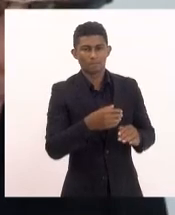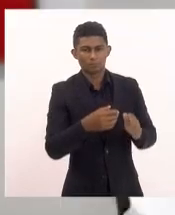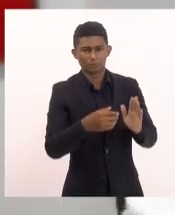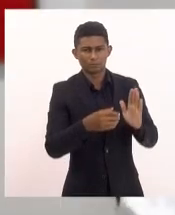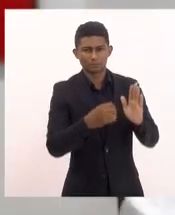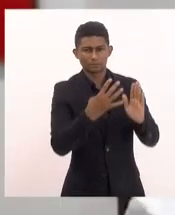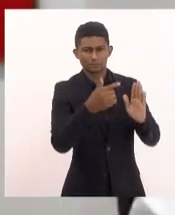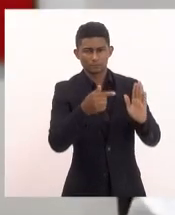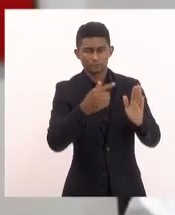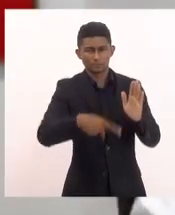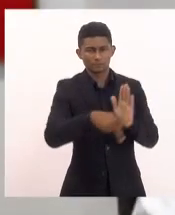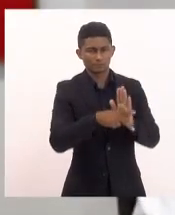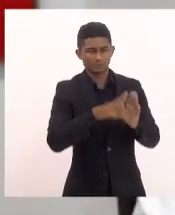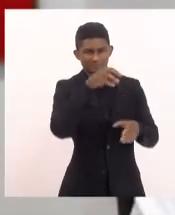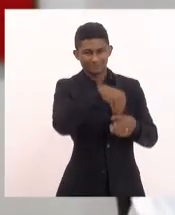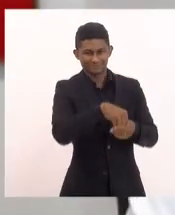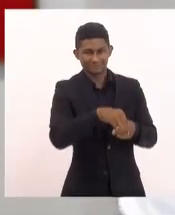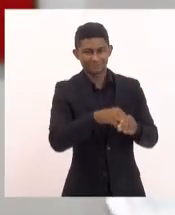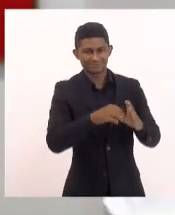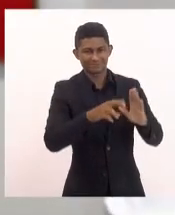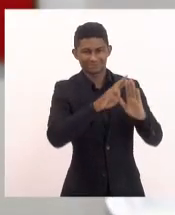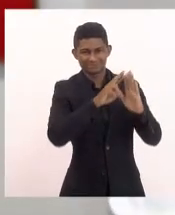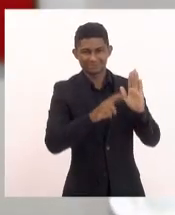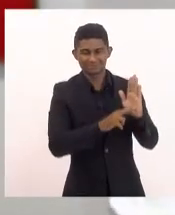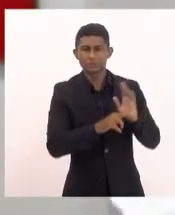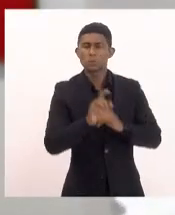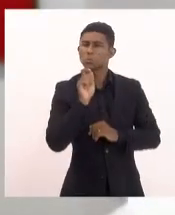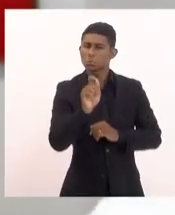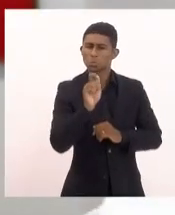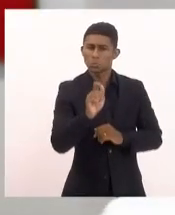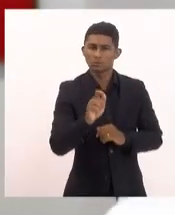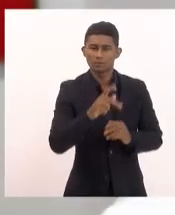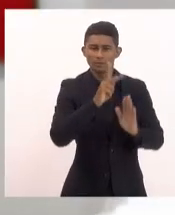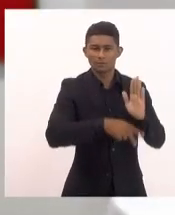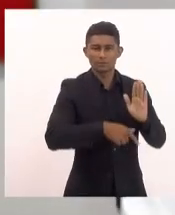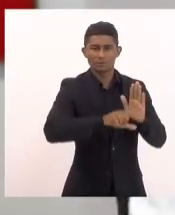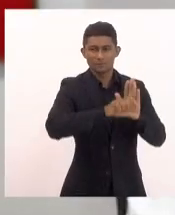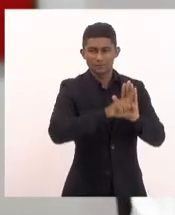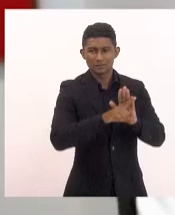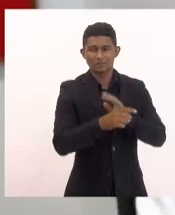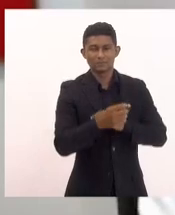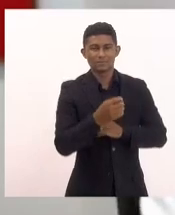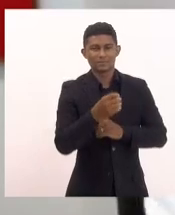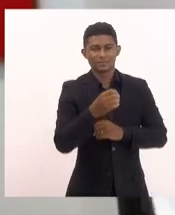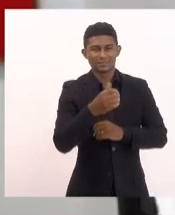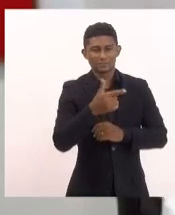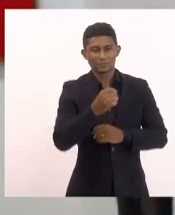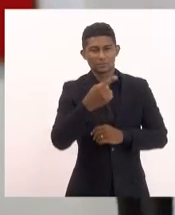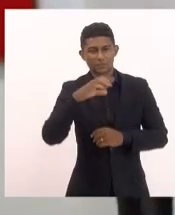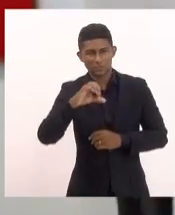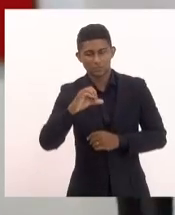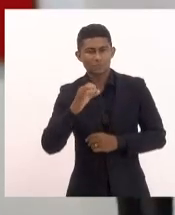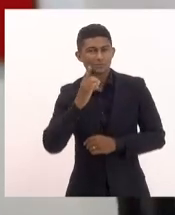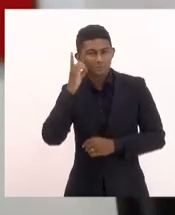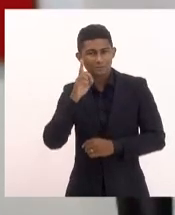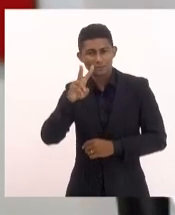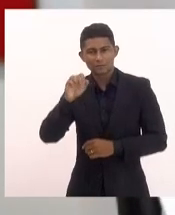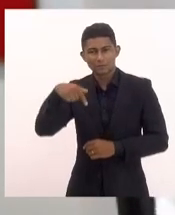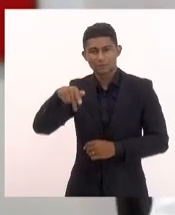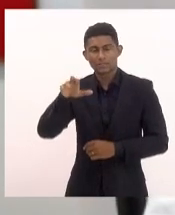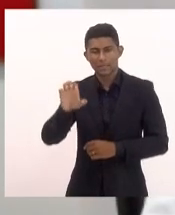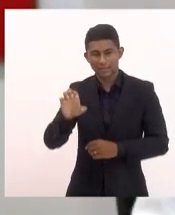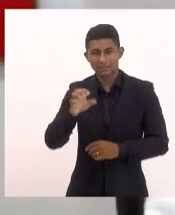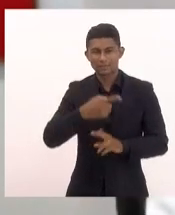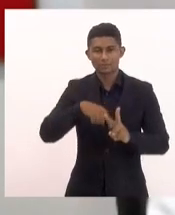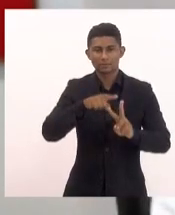47 do Regimento Interno e Tramitação Ordinária, em primeira discussão, projeto de lei 1795/19, de autoria dos deputados Valdeir Carneiro e Luiz Paulo, que